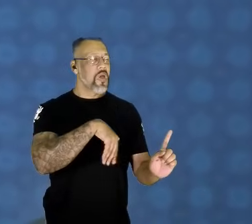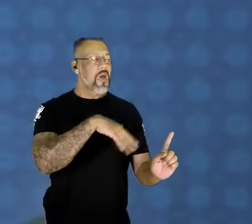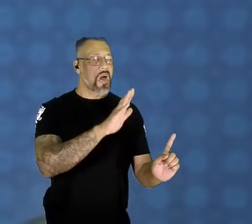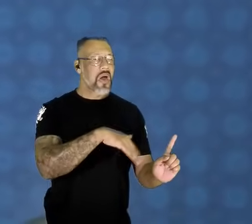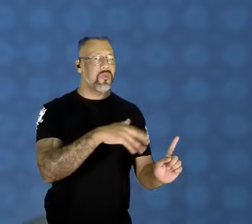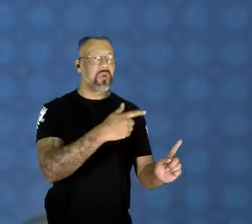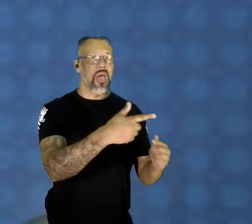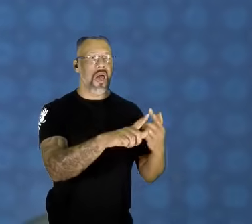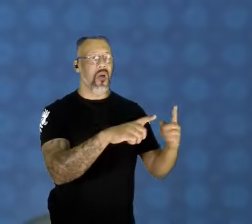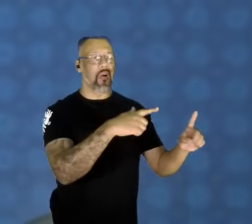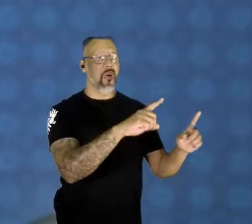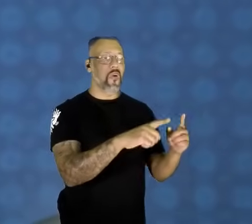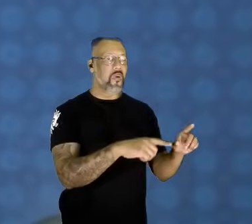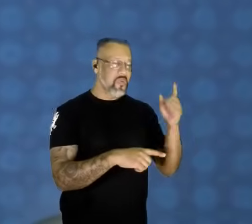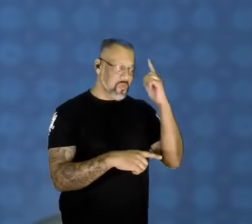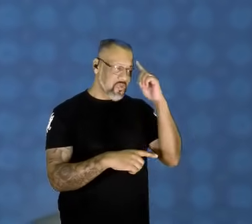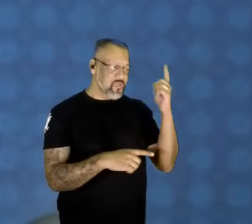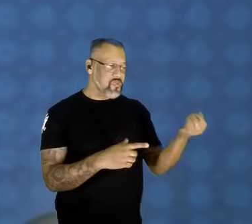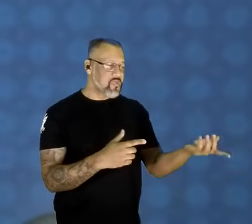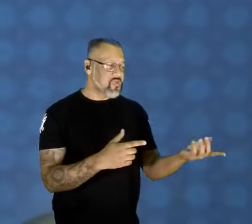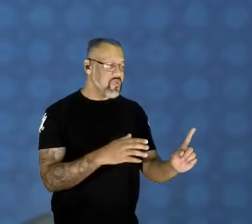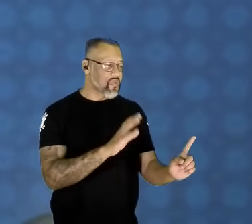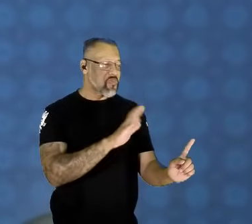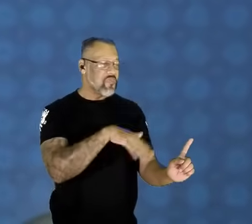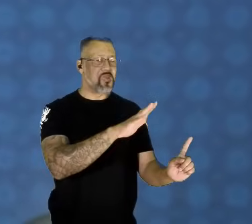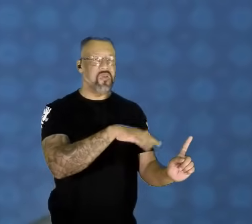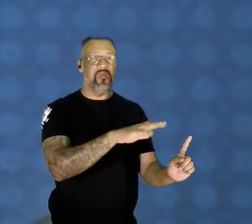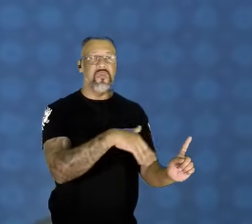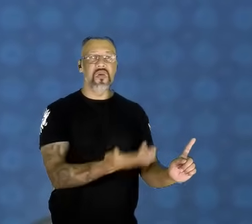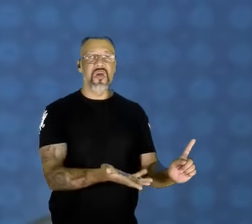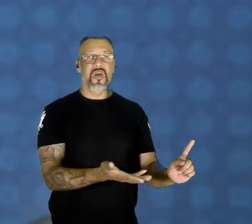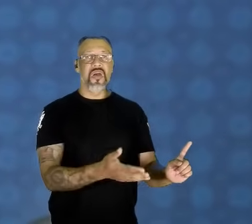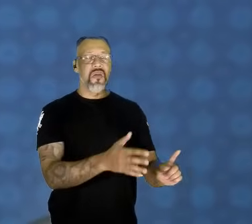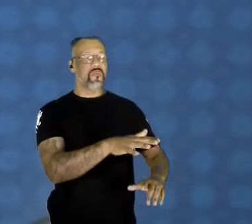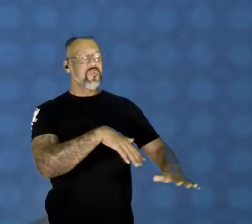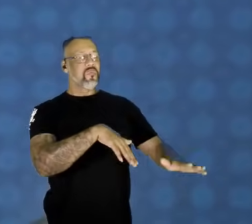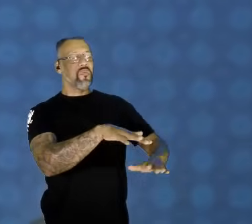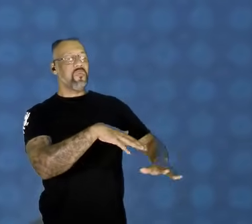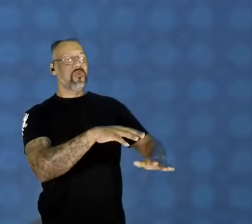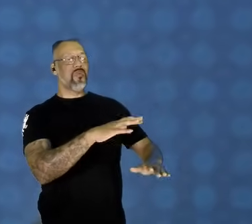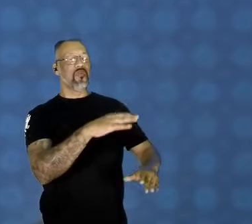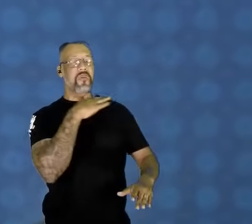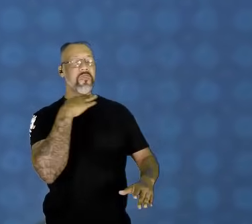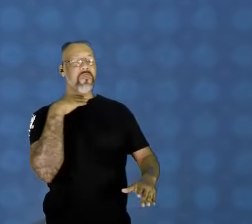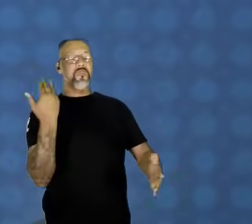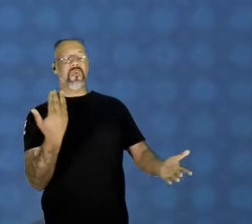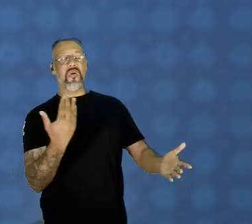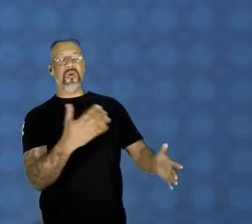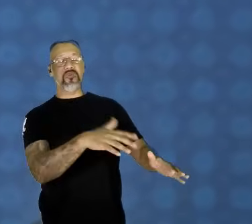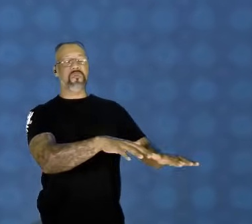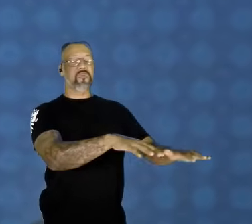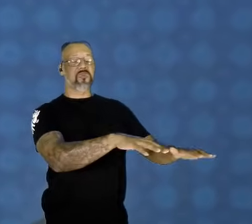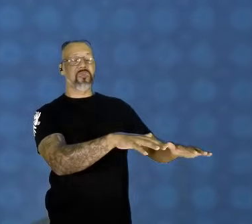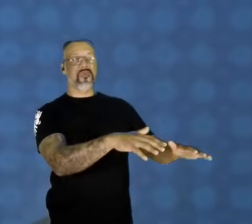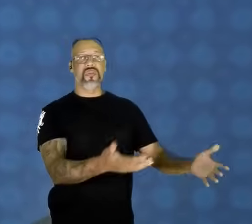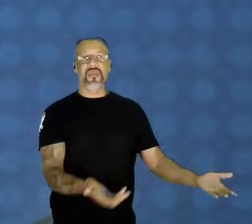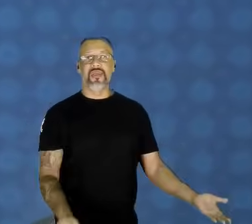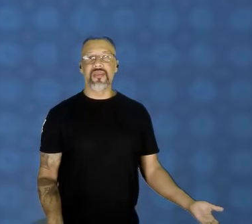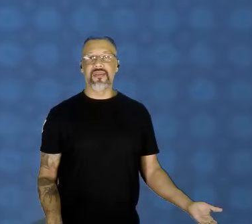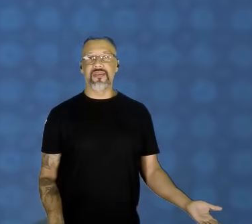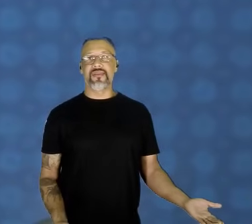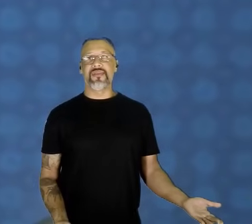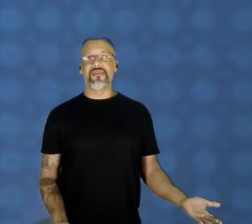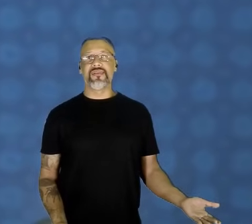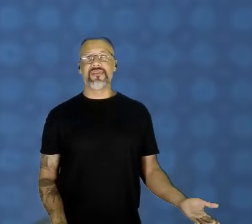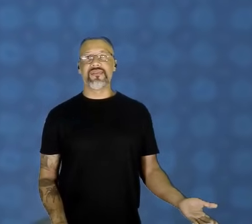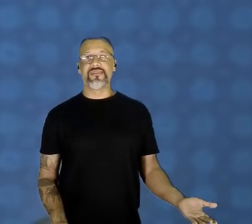ocultismo, da adivinhação, da evocação de mortos, de rituais pagãos, e